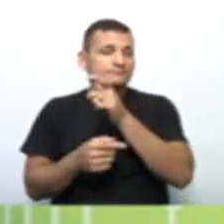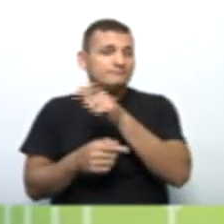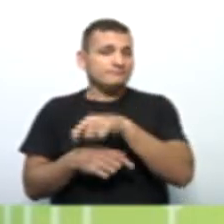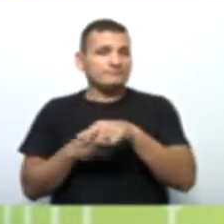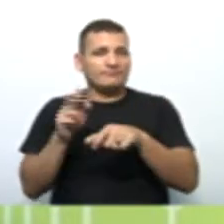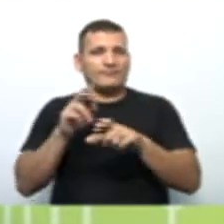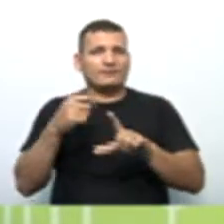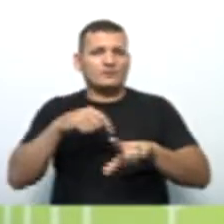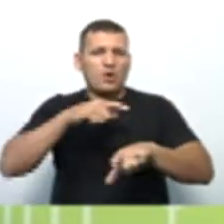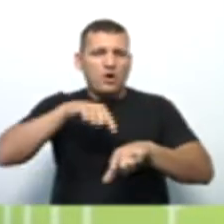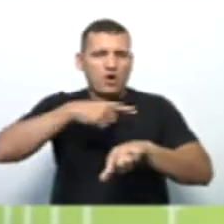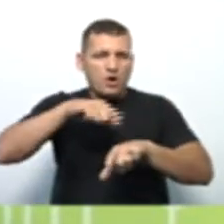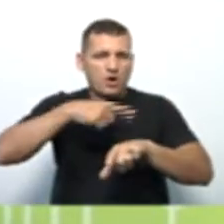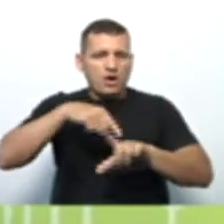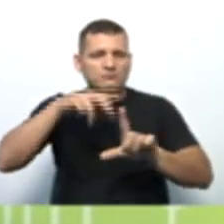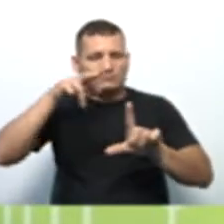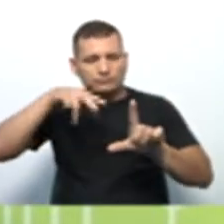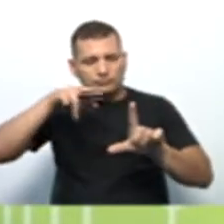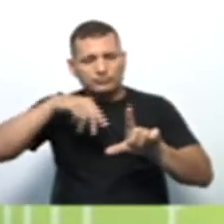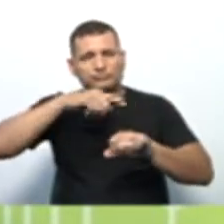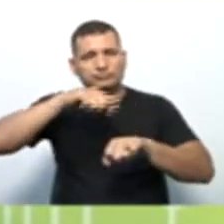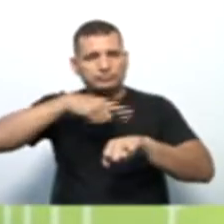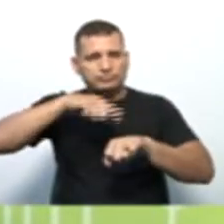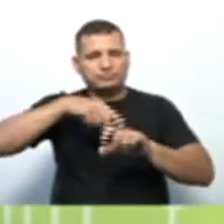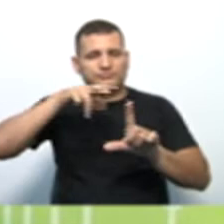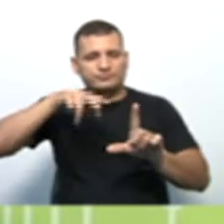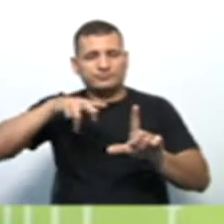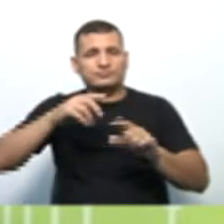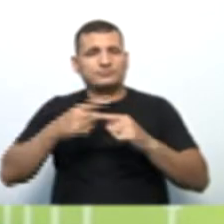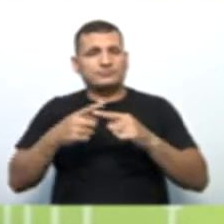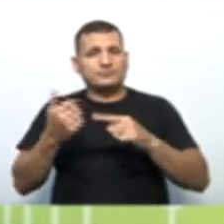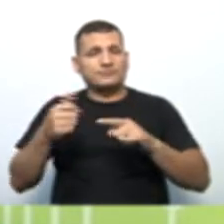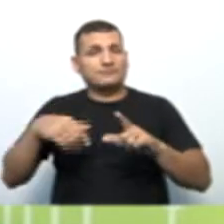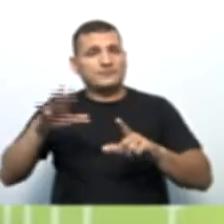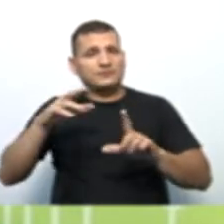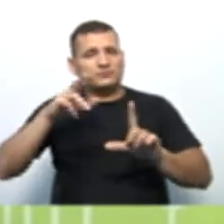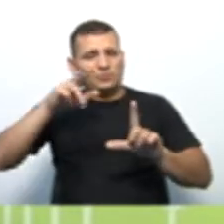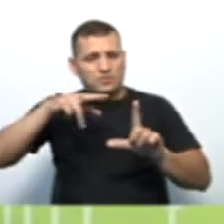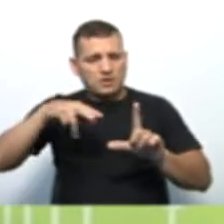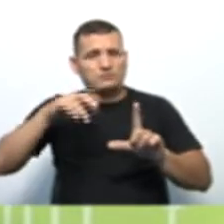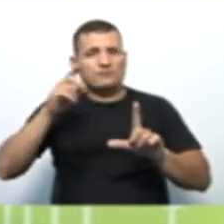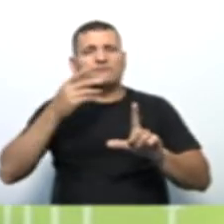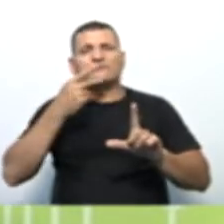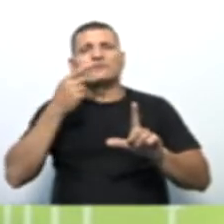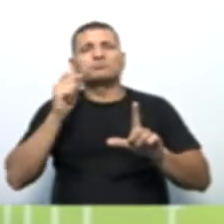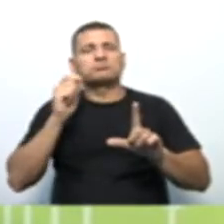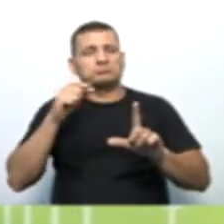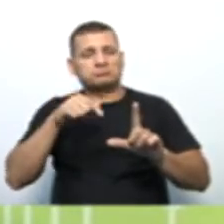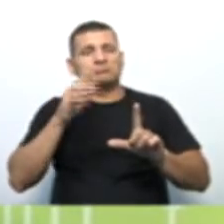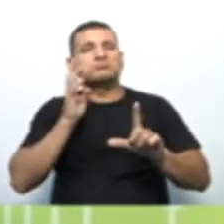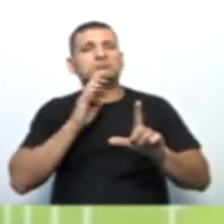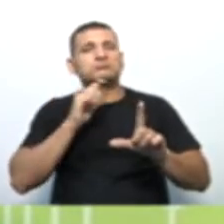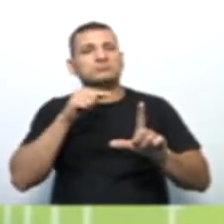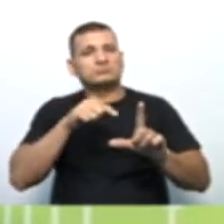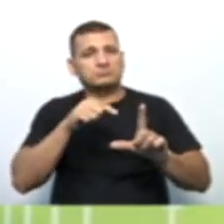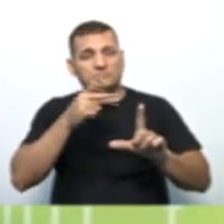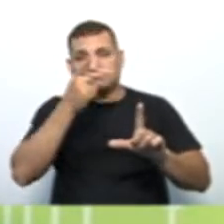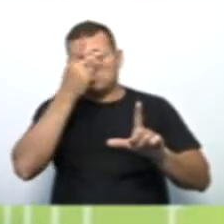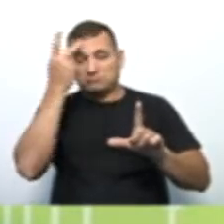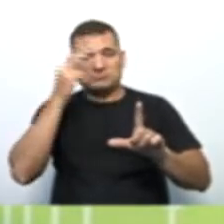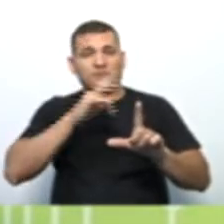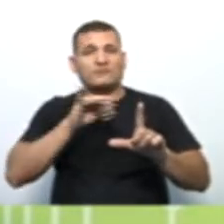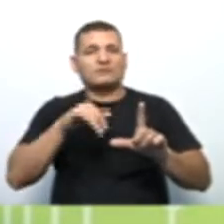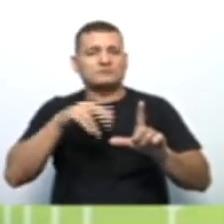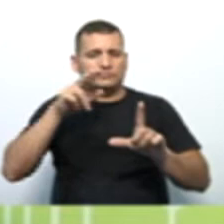olhando então saí porque quanto mais ele olhar mas ele continua o site vai para olha aquele site é legal e as pessoas vão ficar muito mais tempo ver o